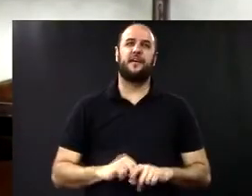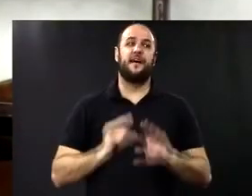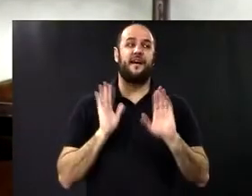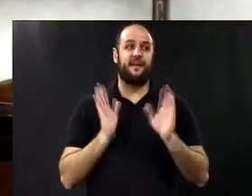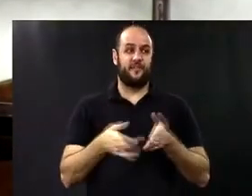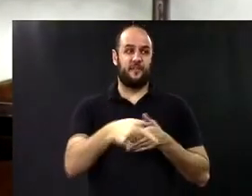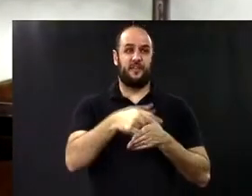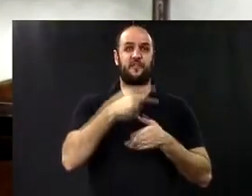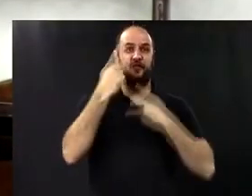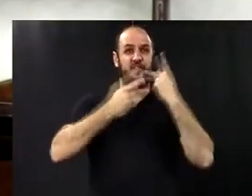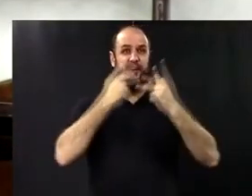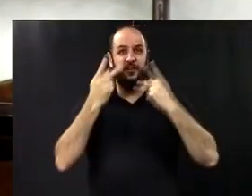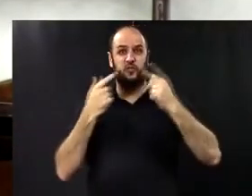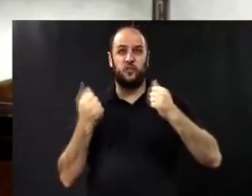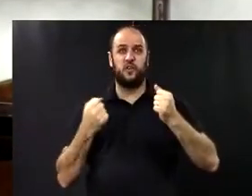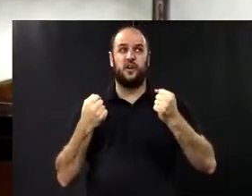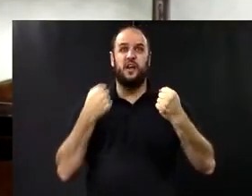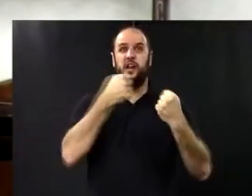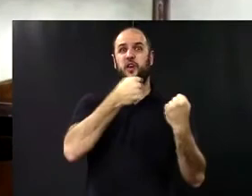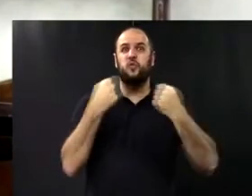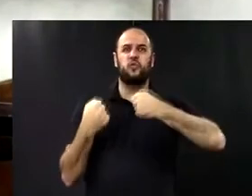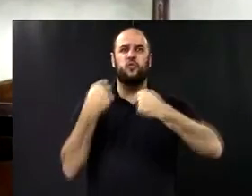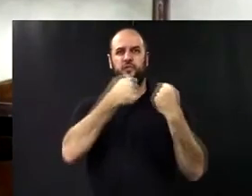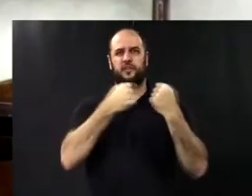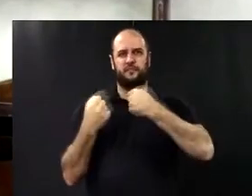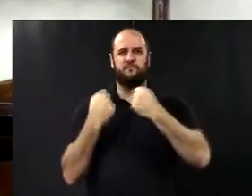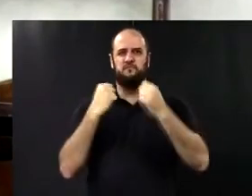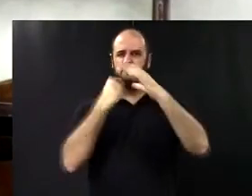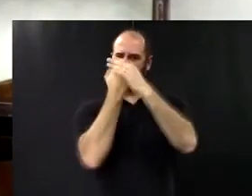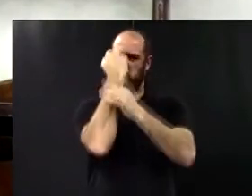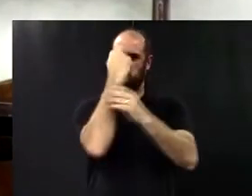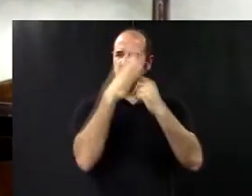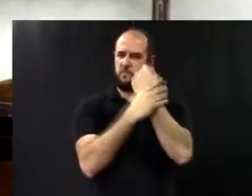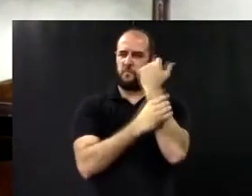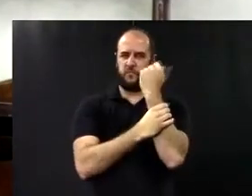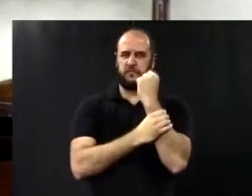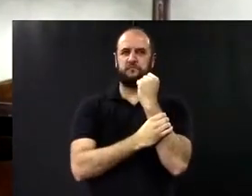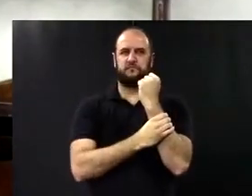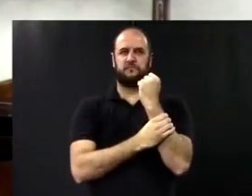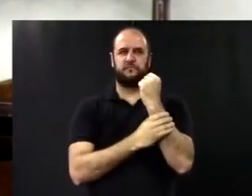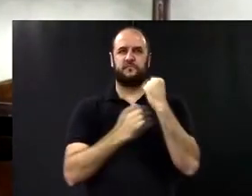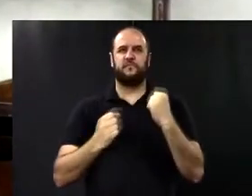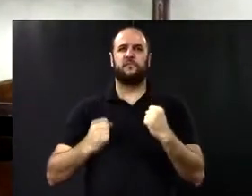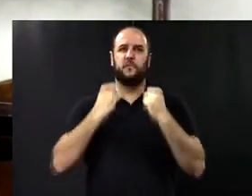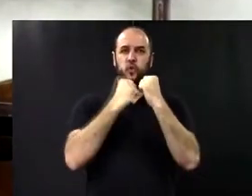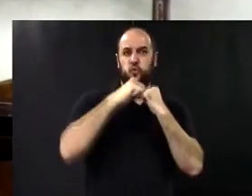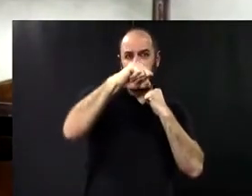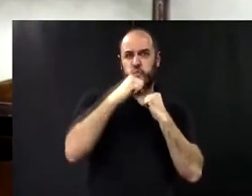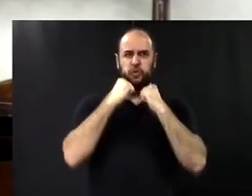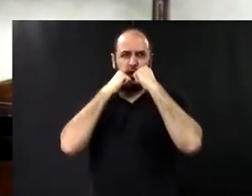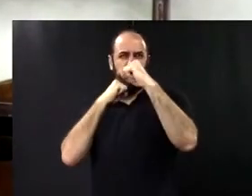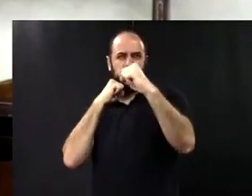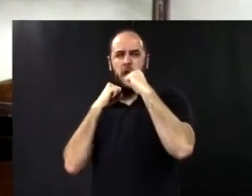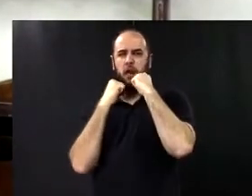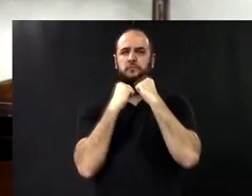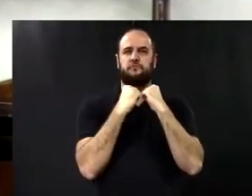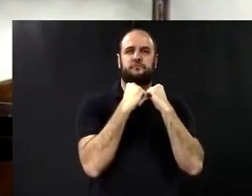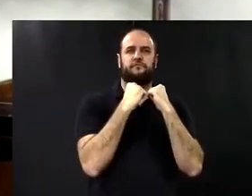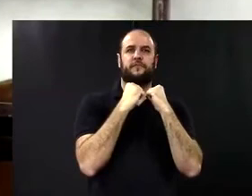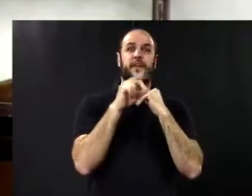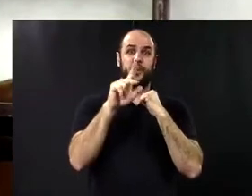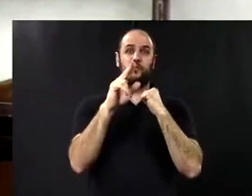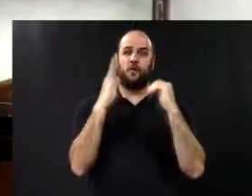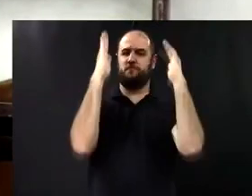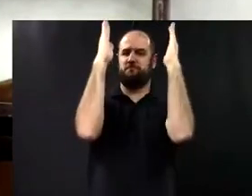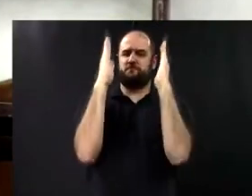ringue. Está falando do pugilismo. Está colocando está nos colocando diante de um